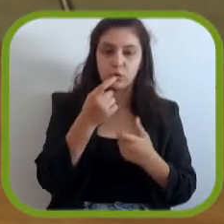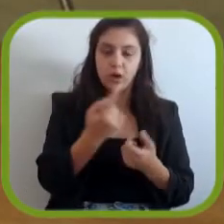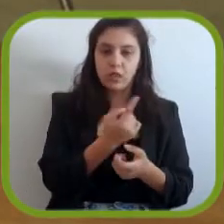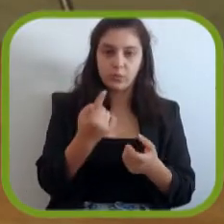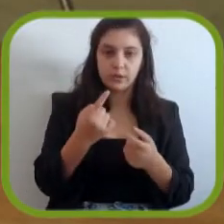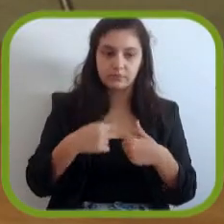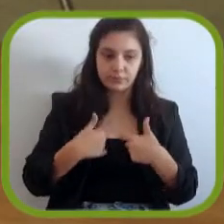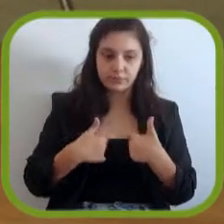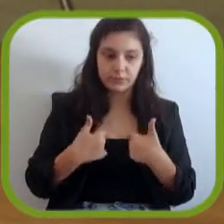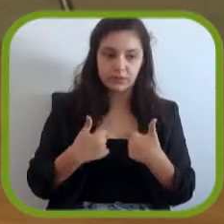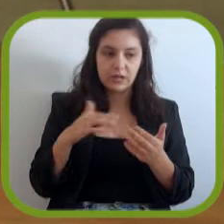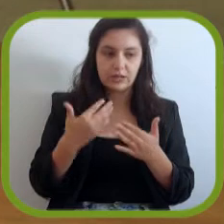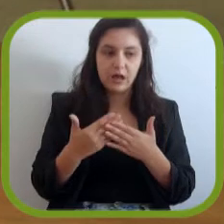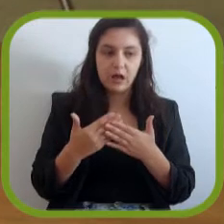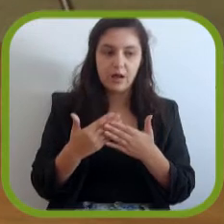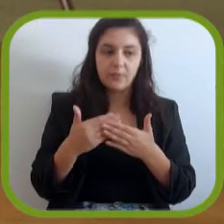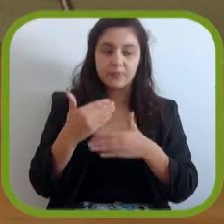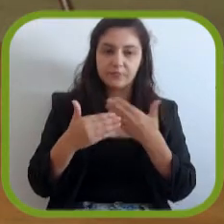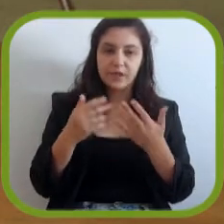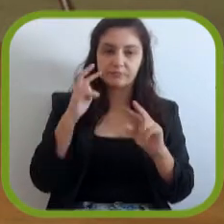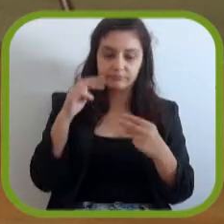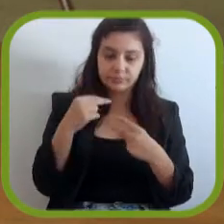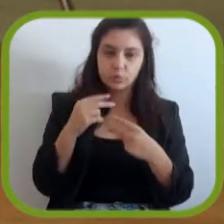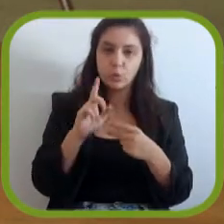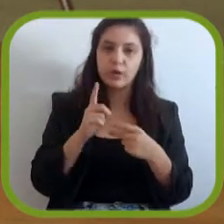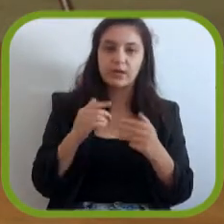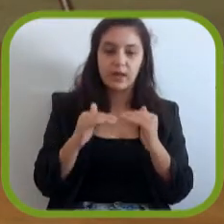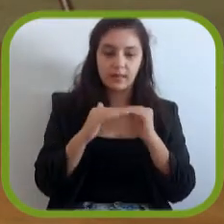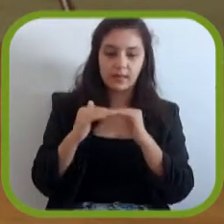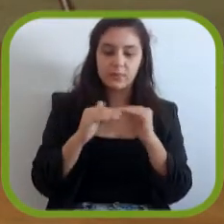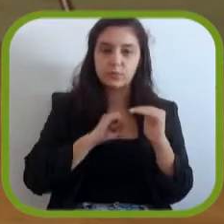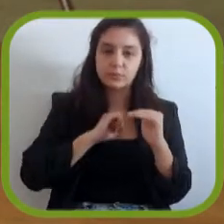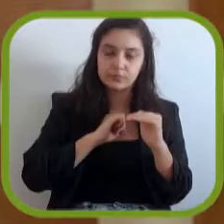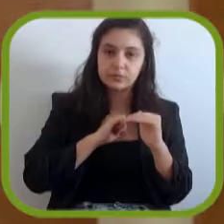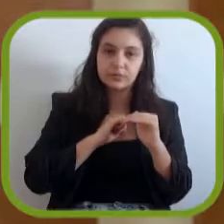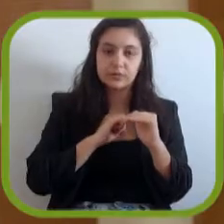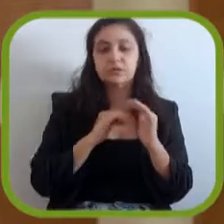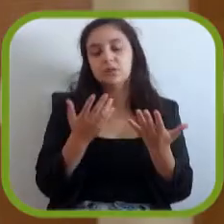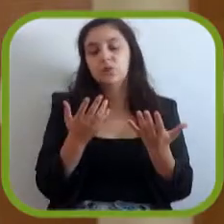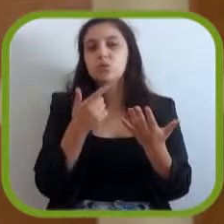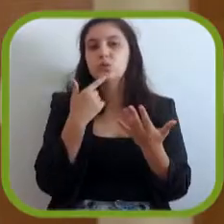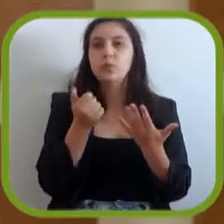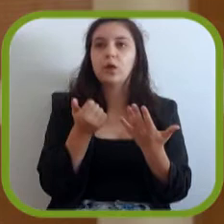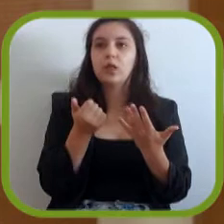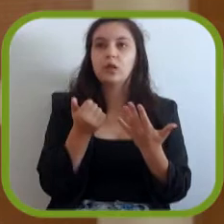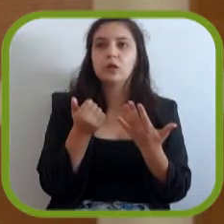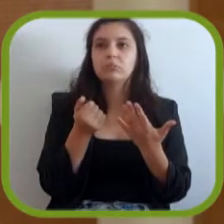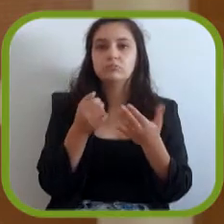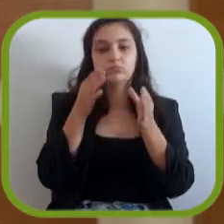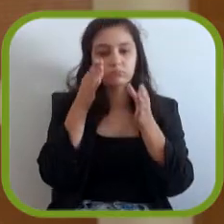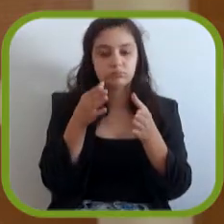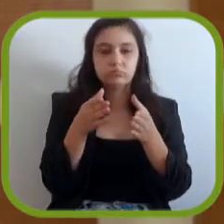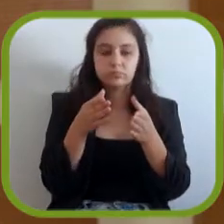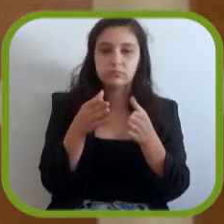em si mesma também tem a sua própria leitura daquilo que é o seu equilíbrio e, portanto, não podemos deixar